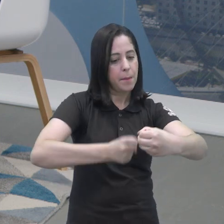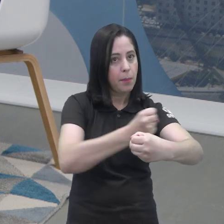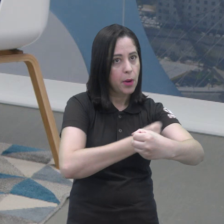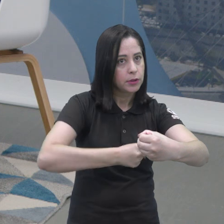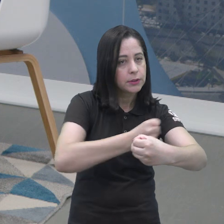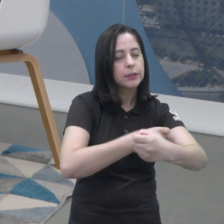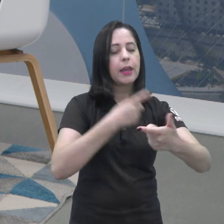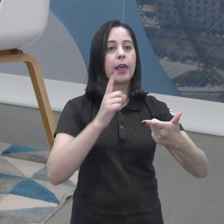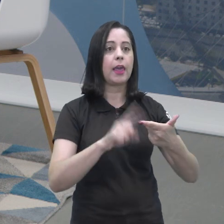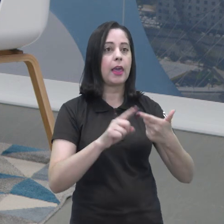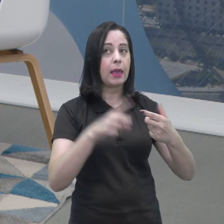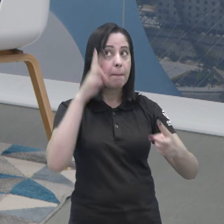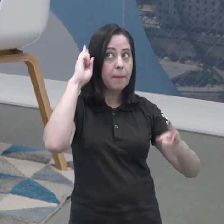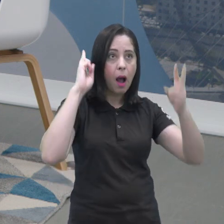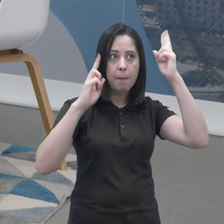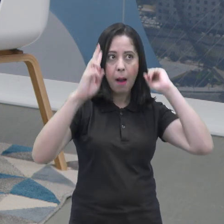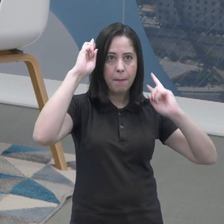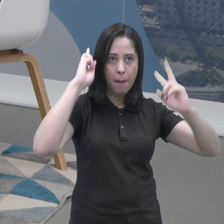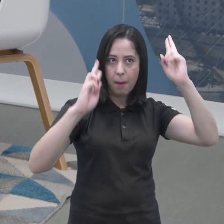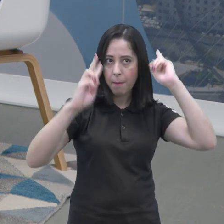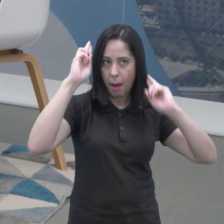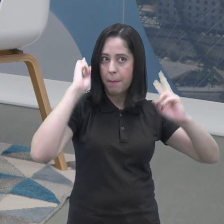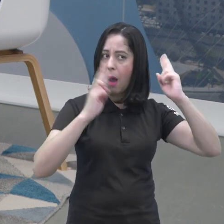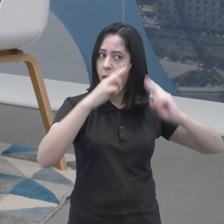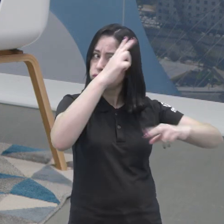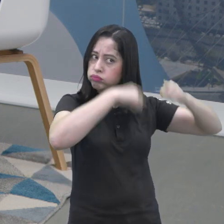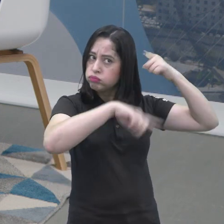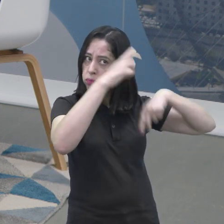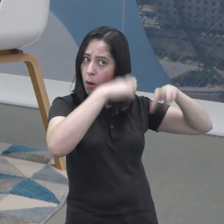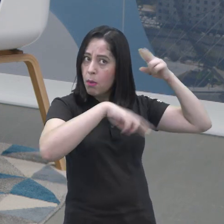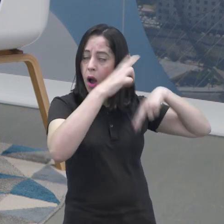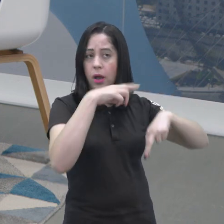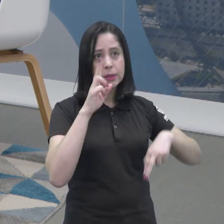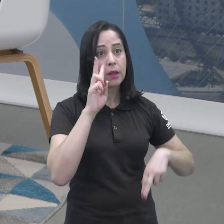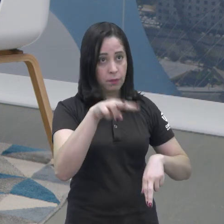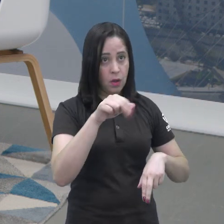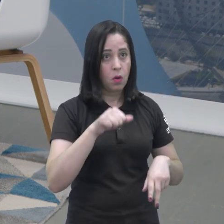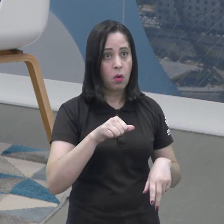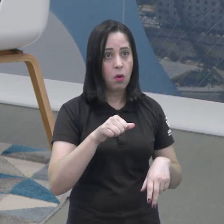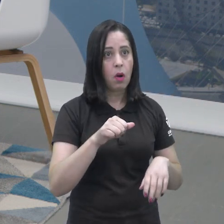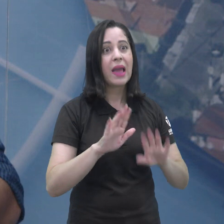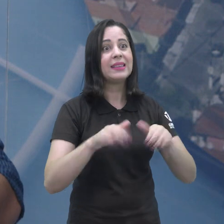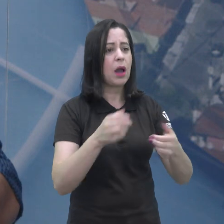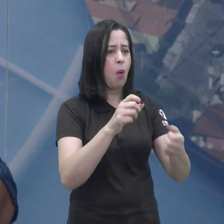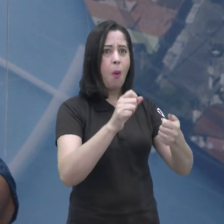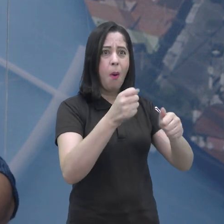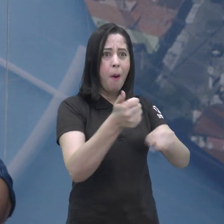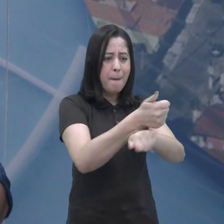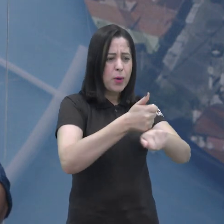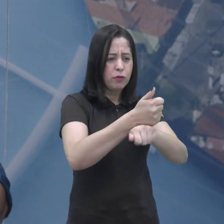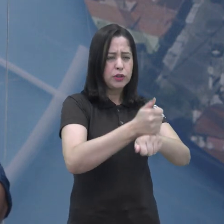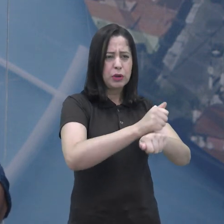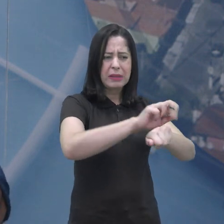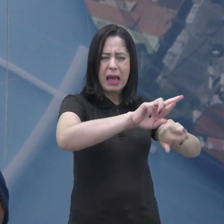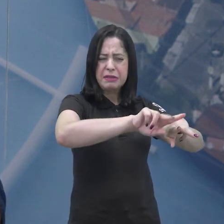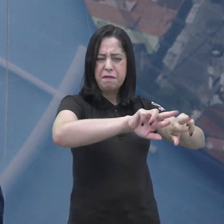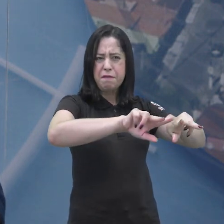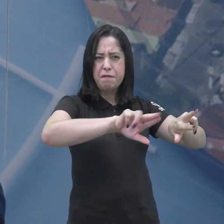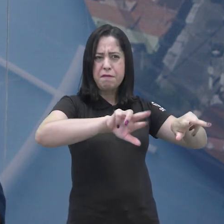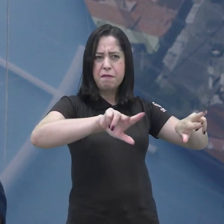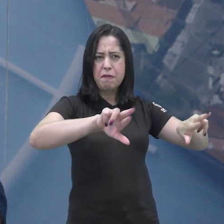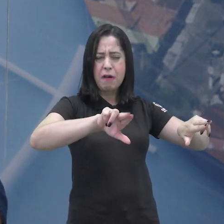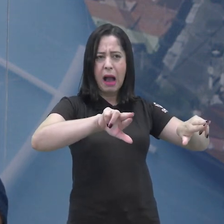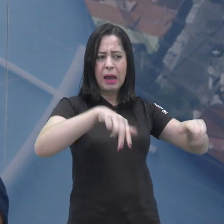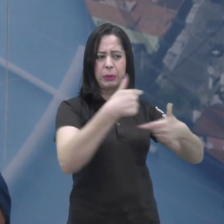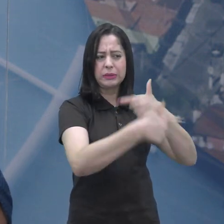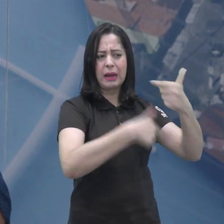cozinha, cabeleireiros, como foi o caso que a gente viu agora no último bloco, enfim, uma série de profissionais autônomos